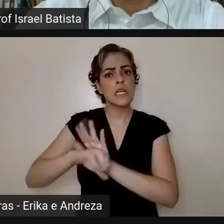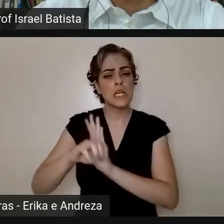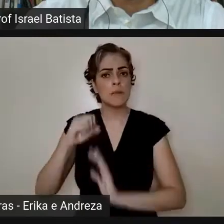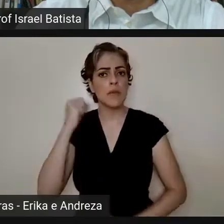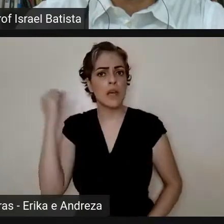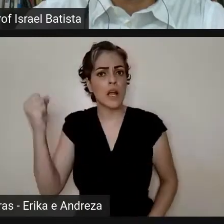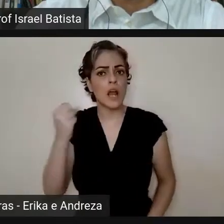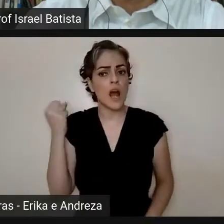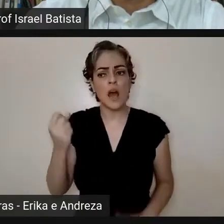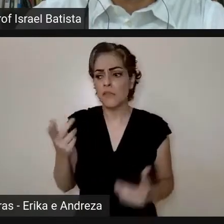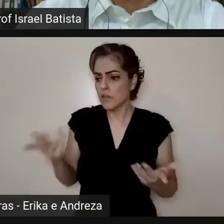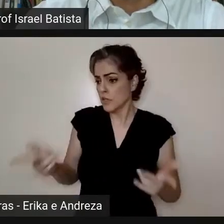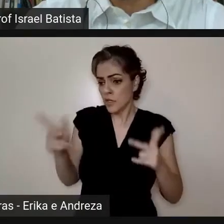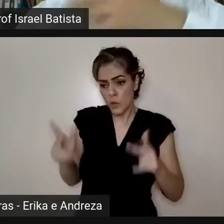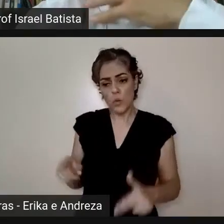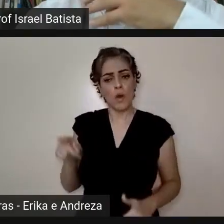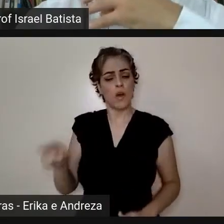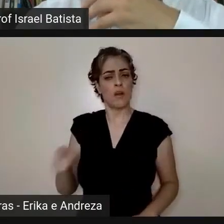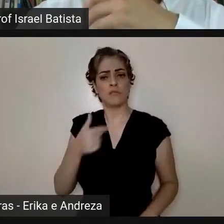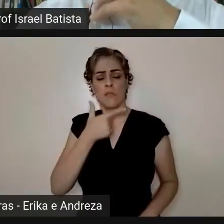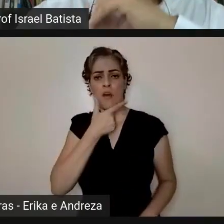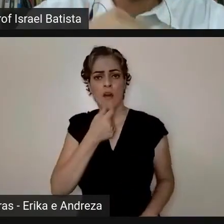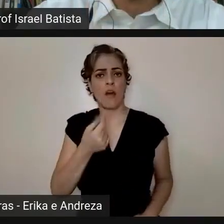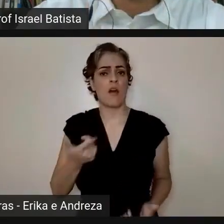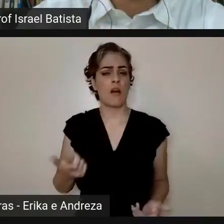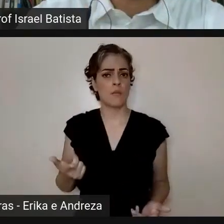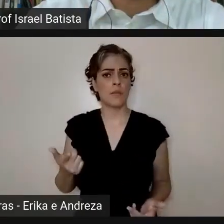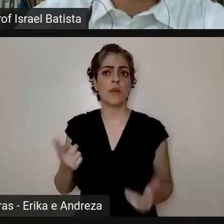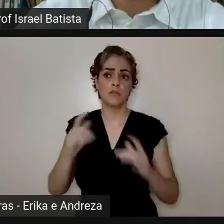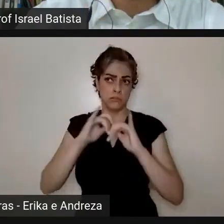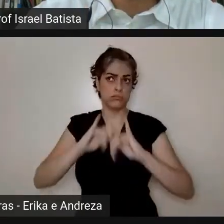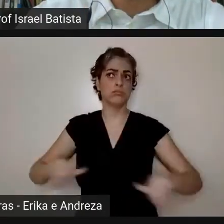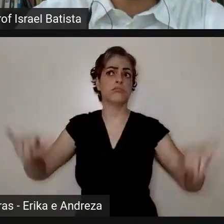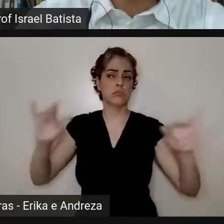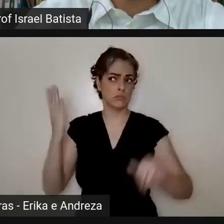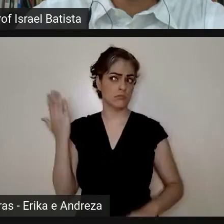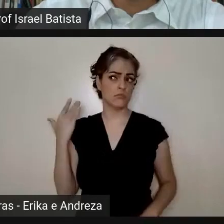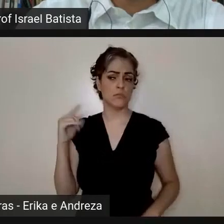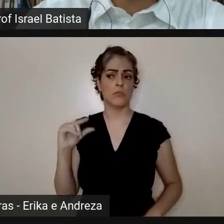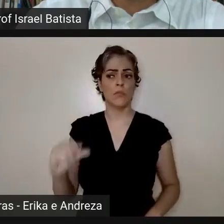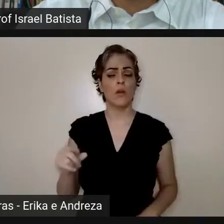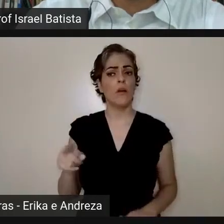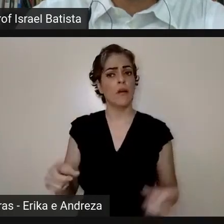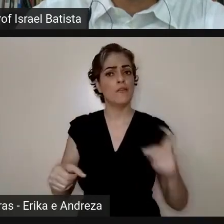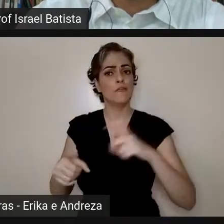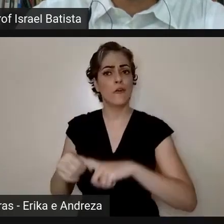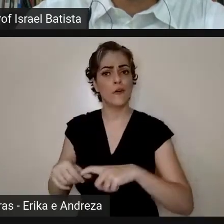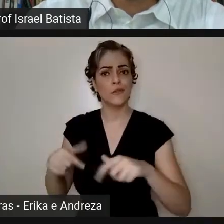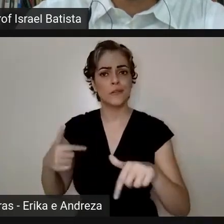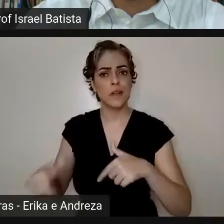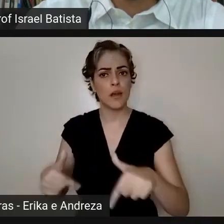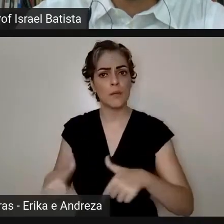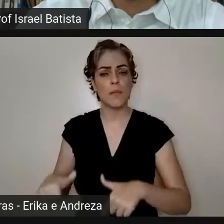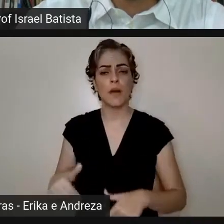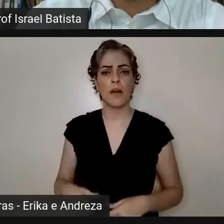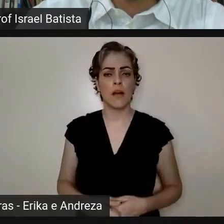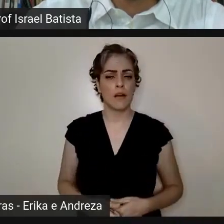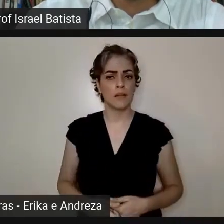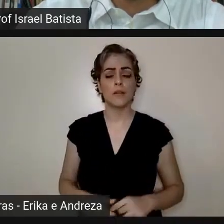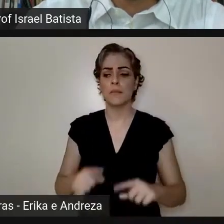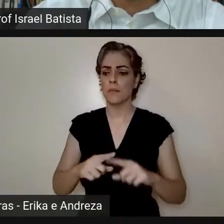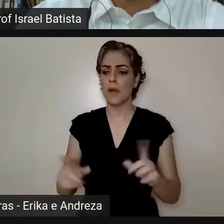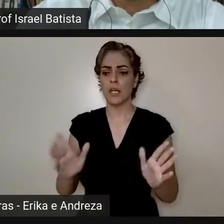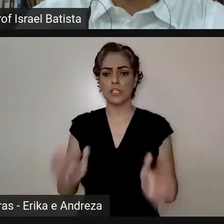desse servidor ali que foi noticiado recentemente que teve que reintegrar os quadros da ABIN após ter cometido um